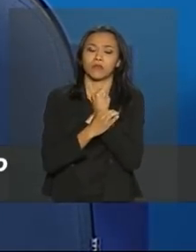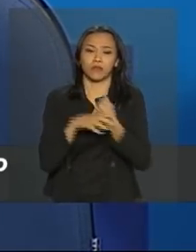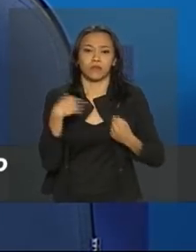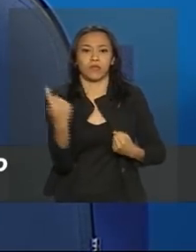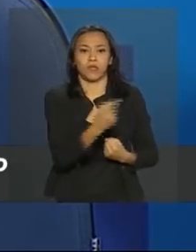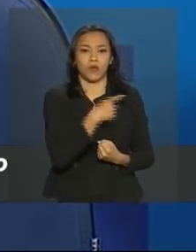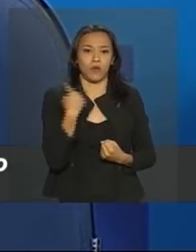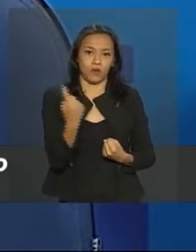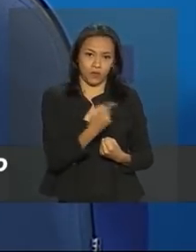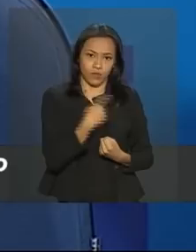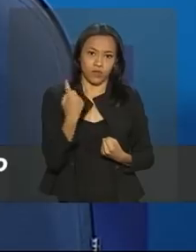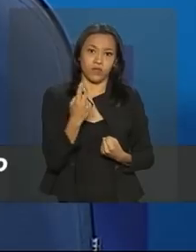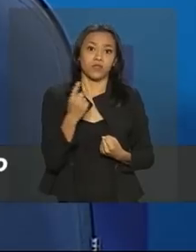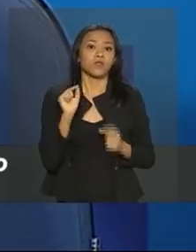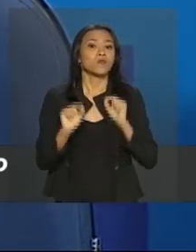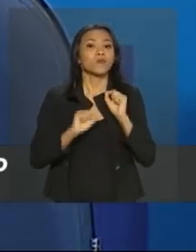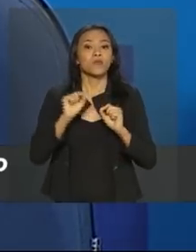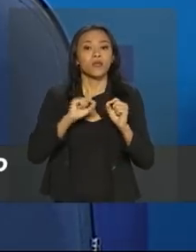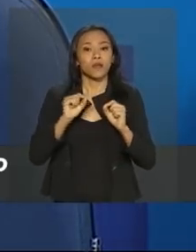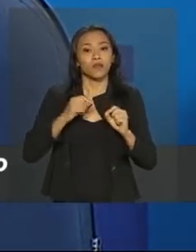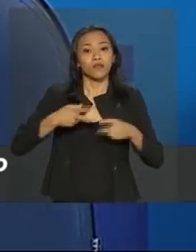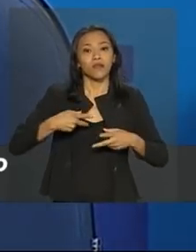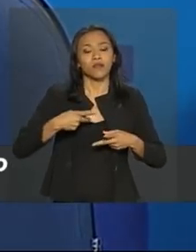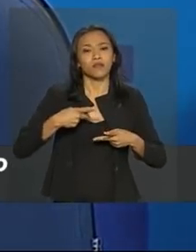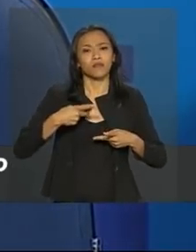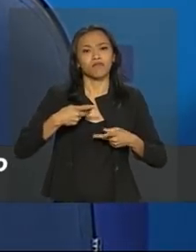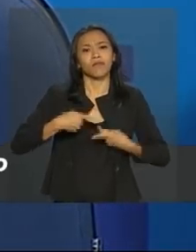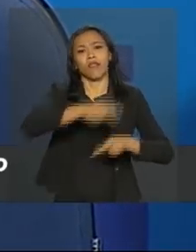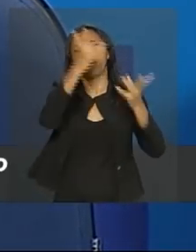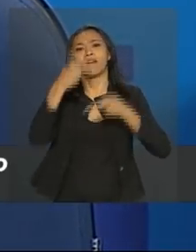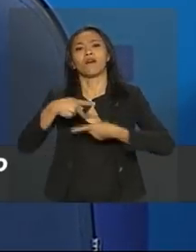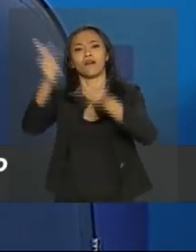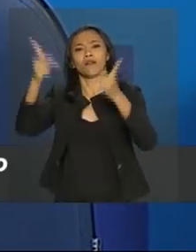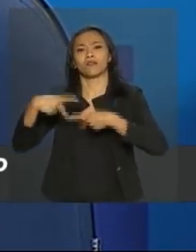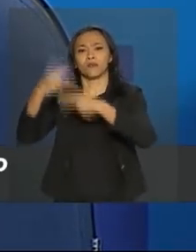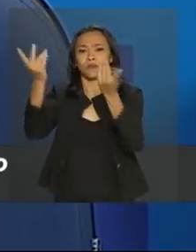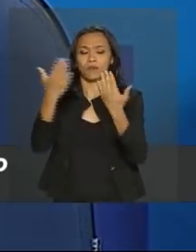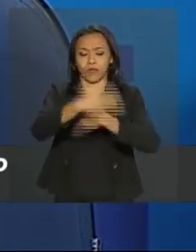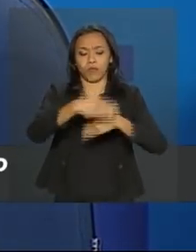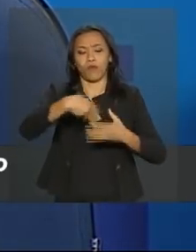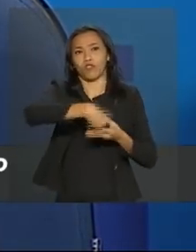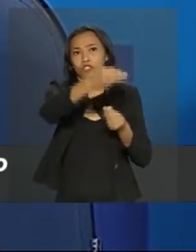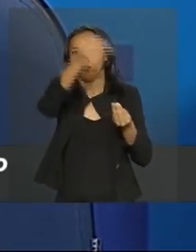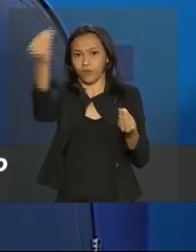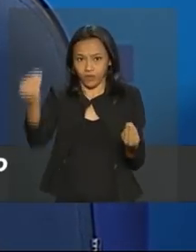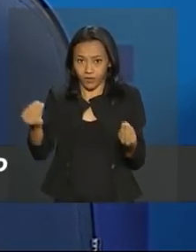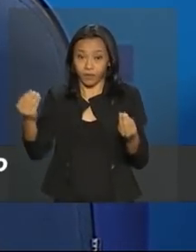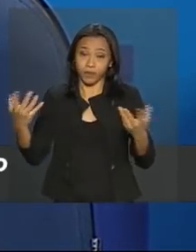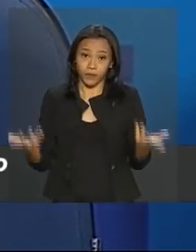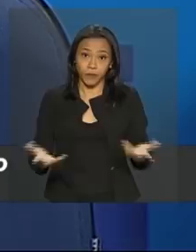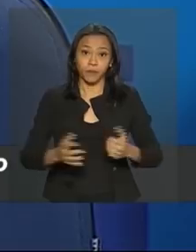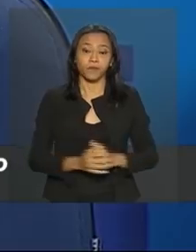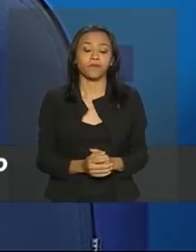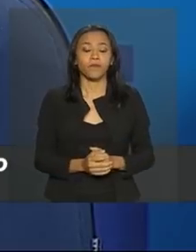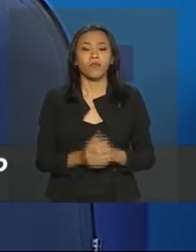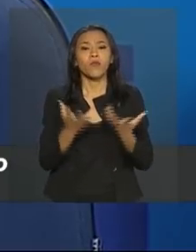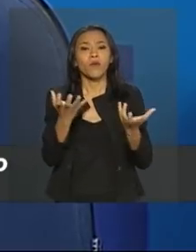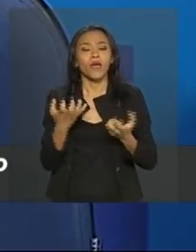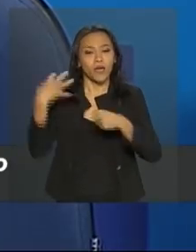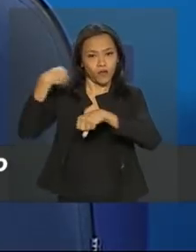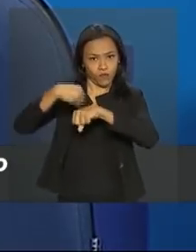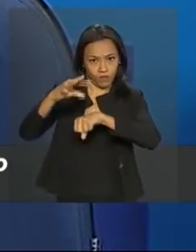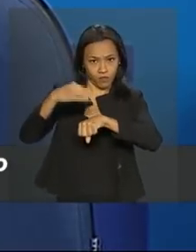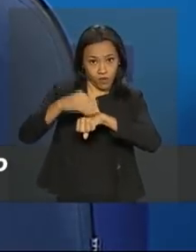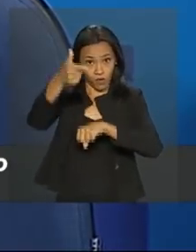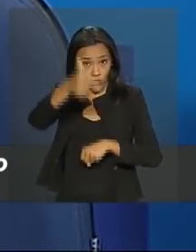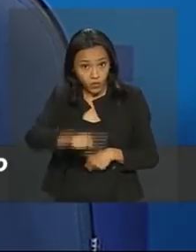nós na onu na tramitação aí das nossas rotas de distribuição de provas no mais né quero informar mais